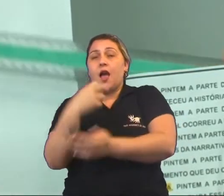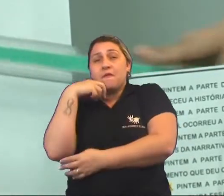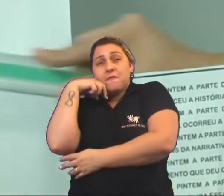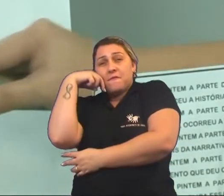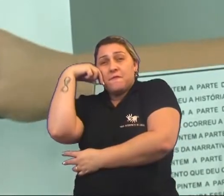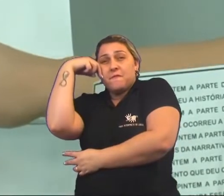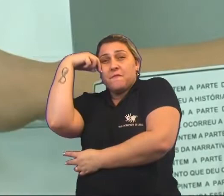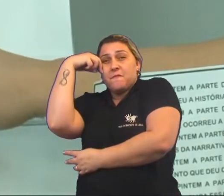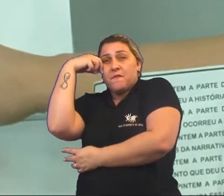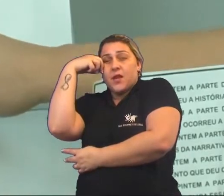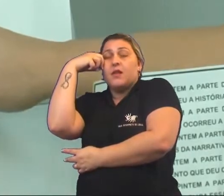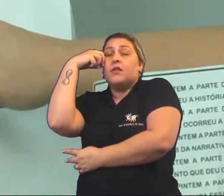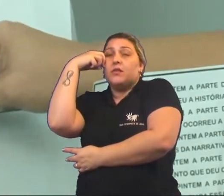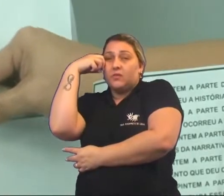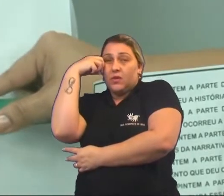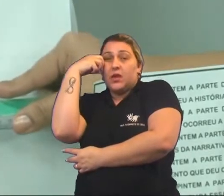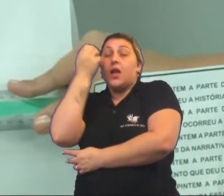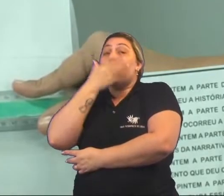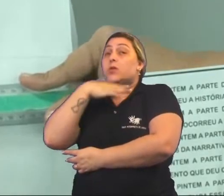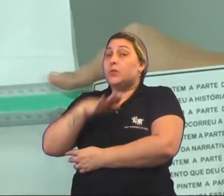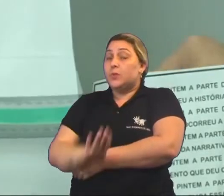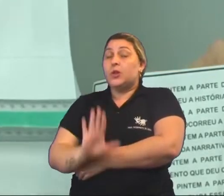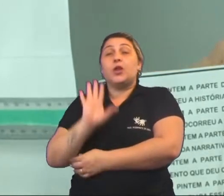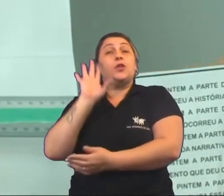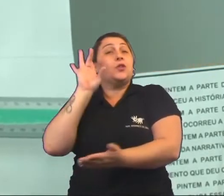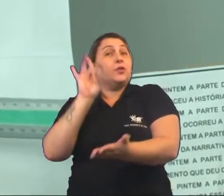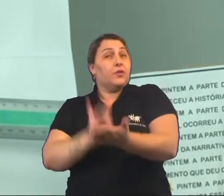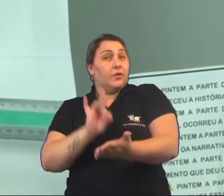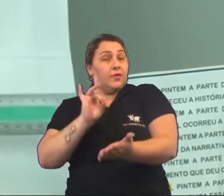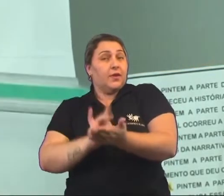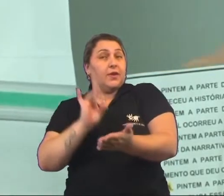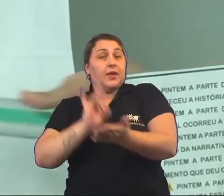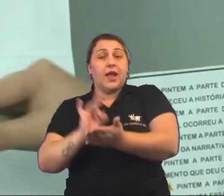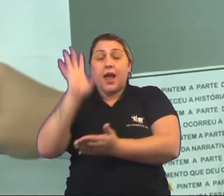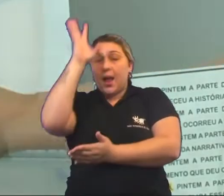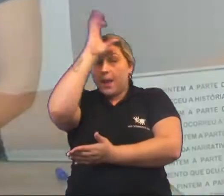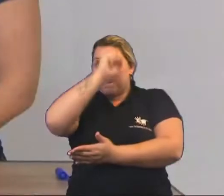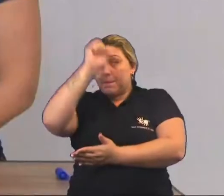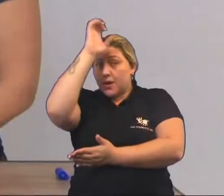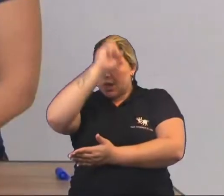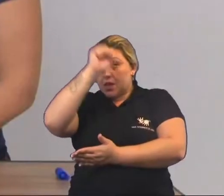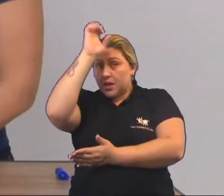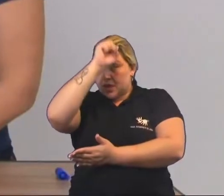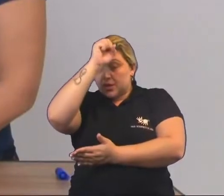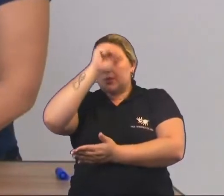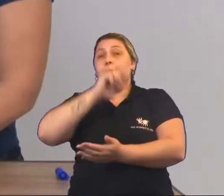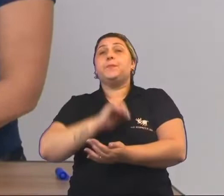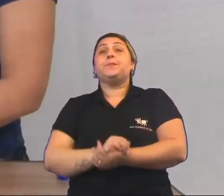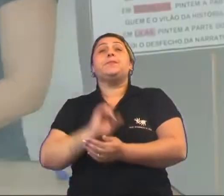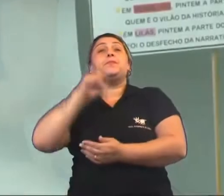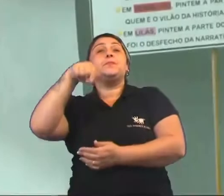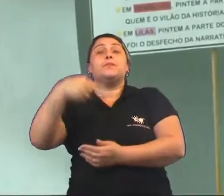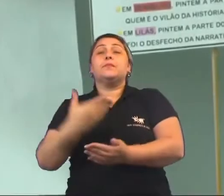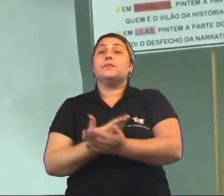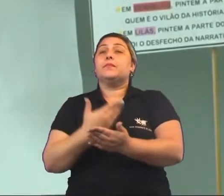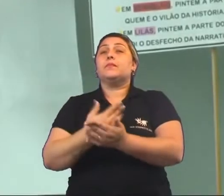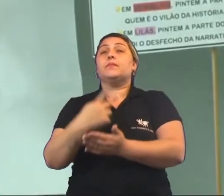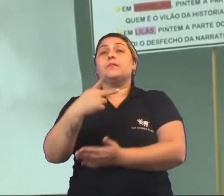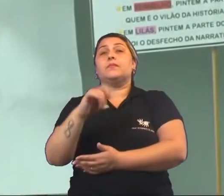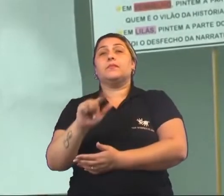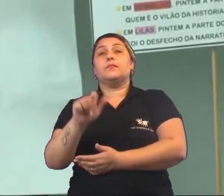constrangimento e humilhação aos meninos, para que de uma vez por todas aprendessem a lição. Depois da aula,